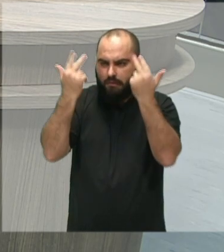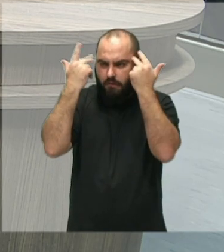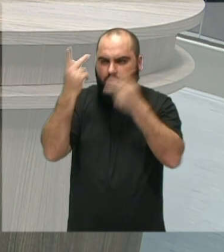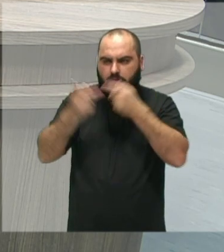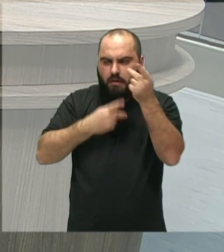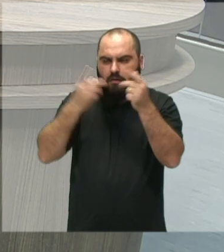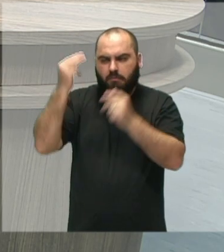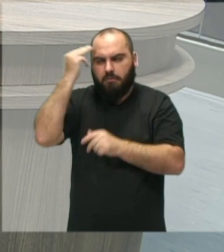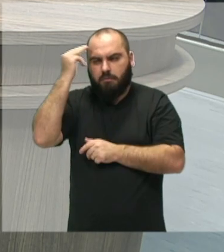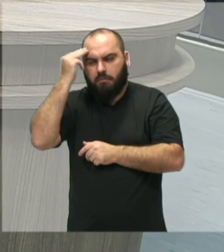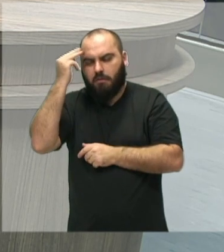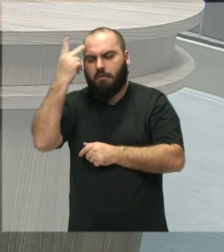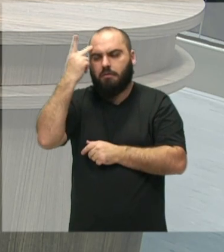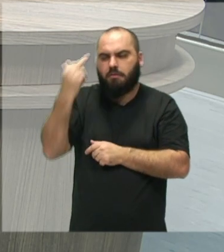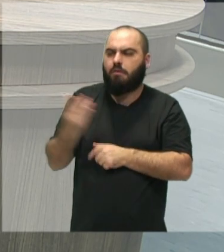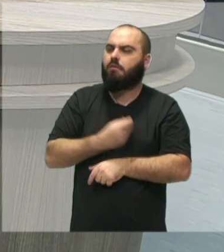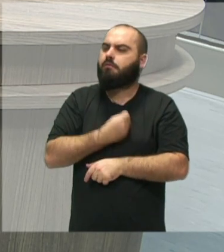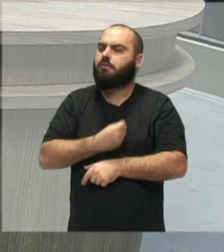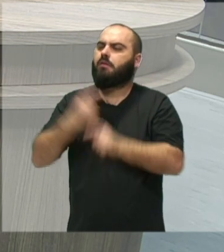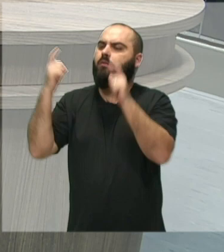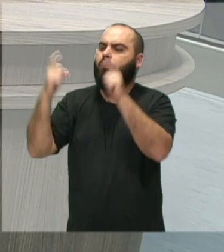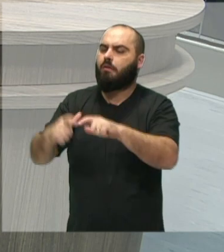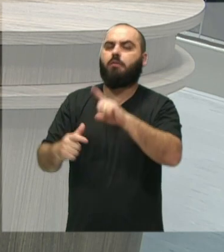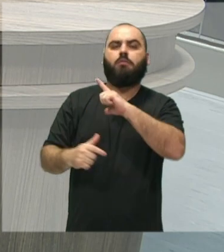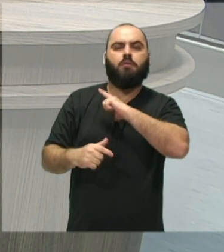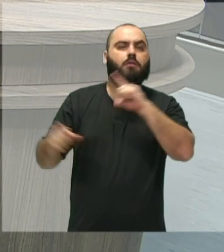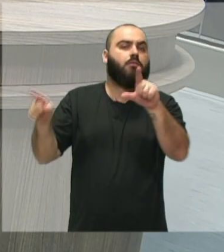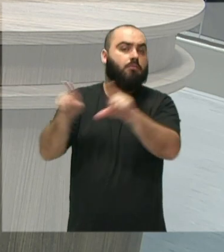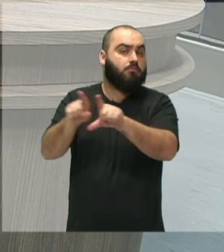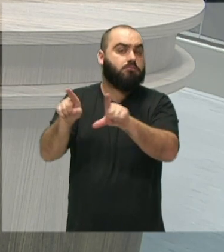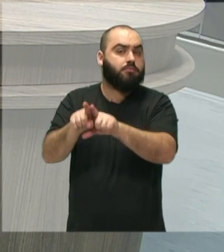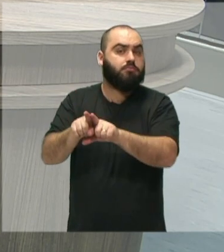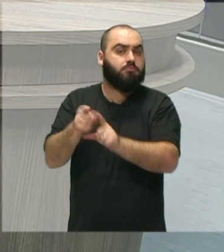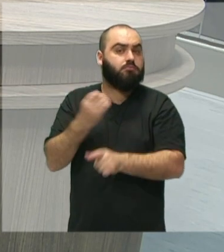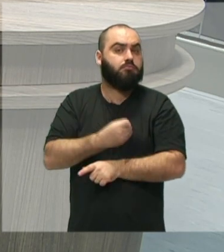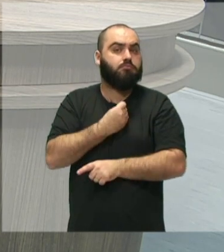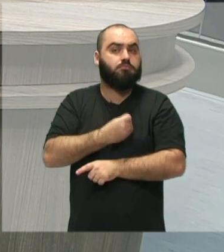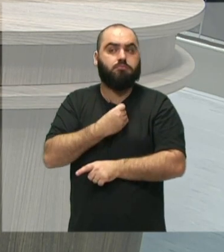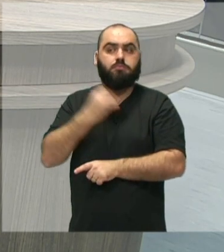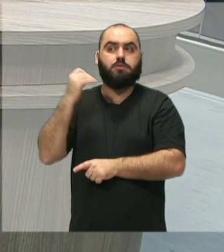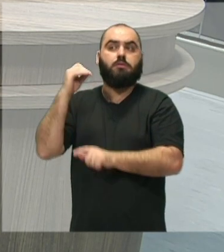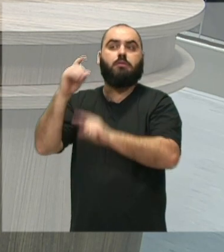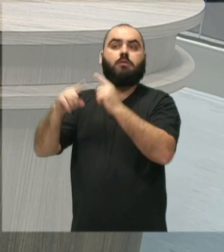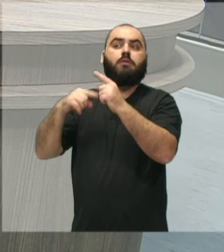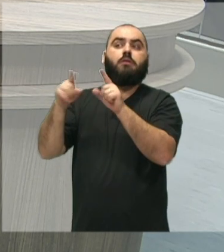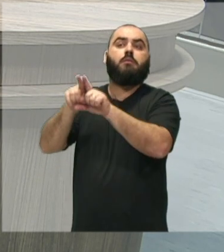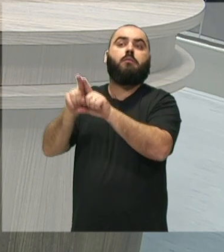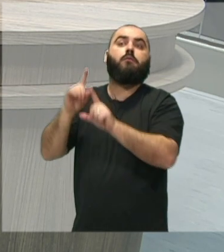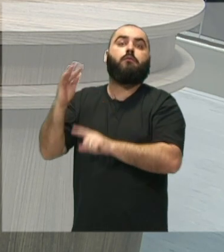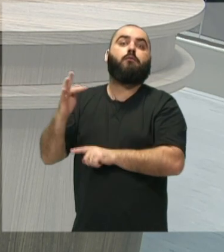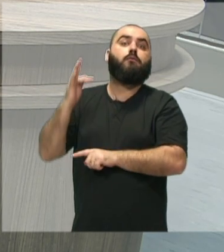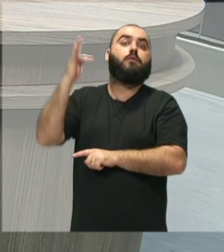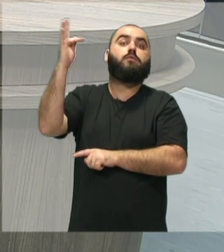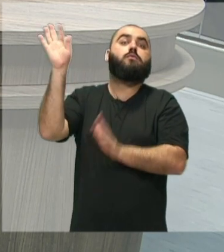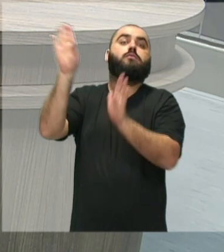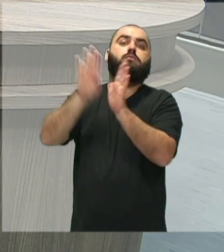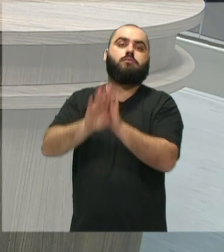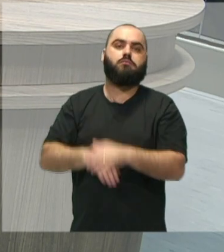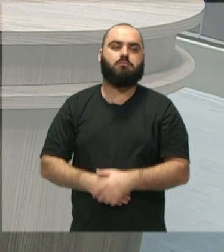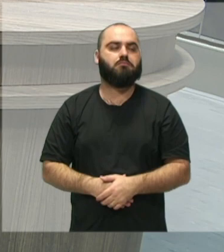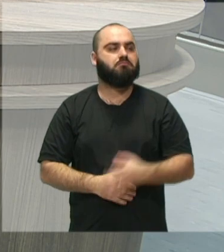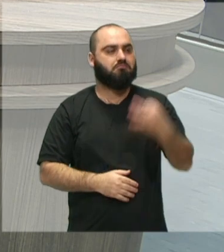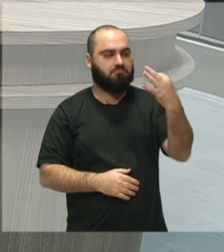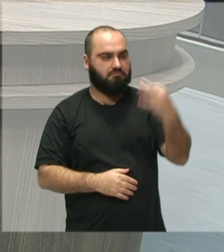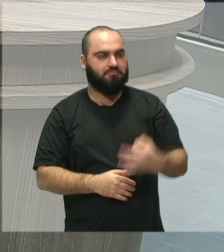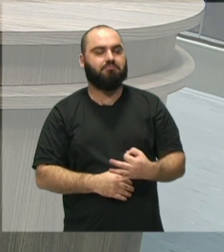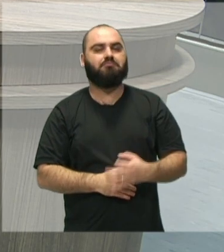a história de onde a gente veio, né, e traz isso também para nós e para as gerações que estão por vir também. Exatamente. A